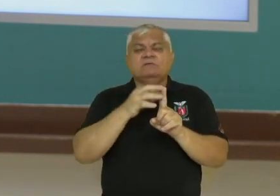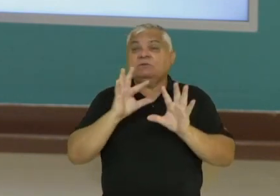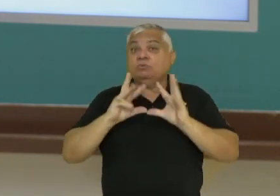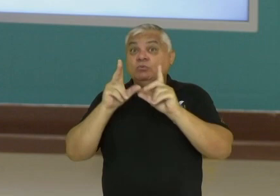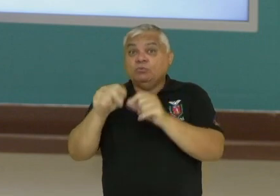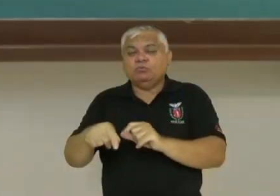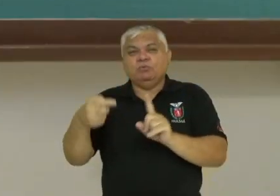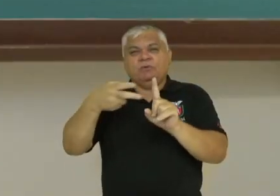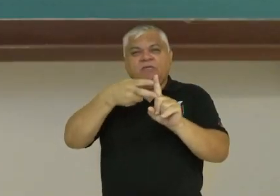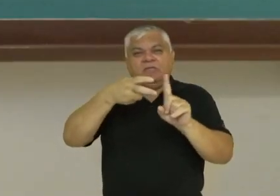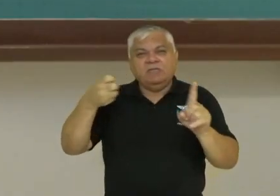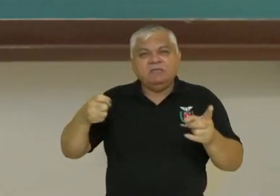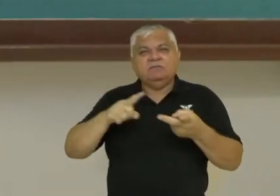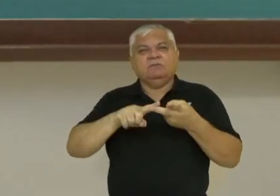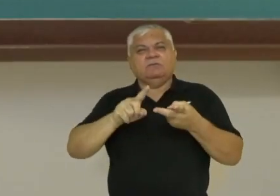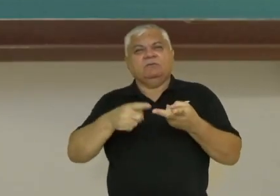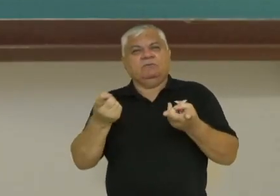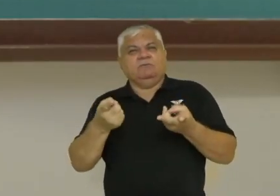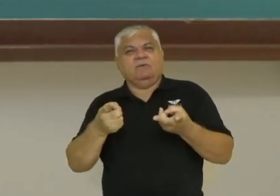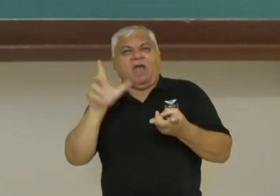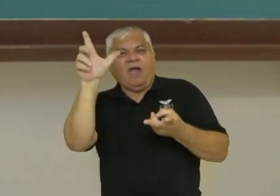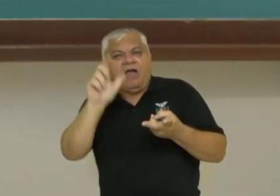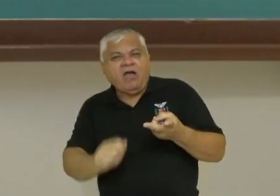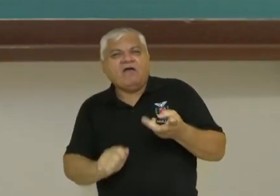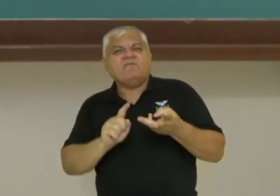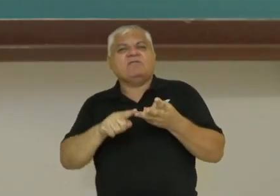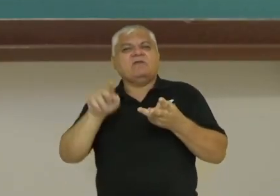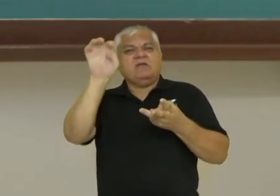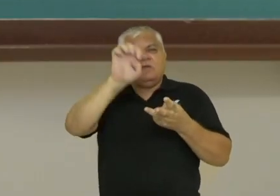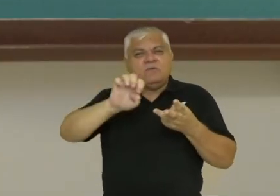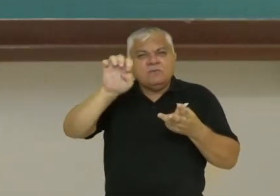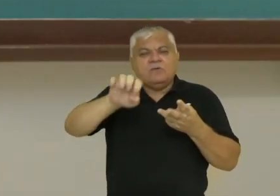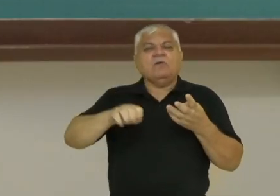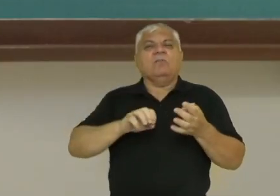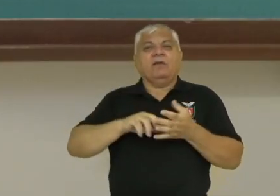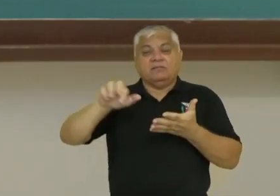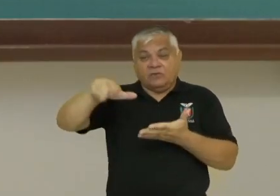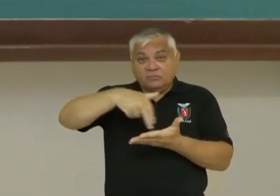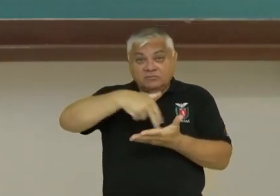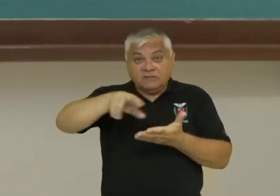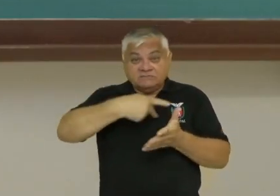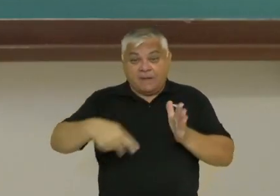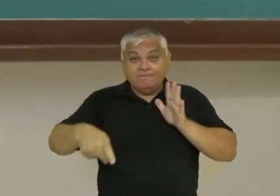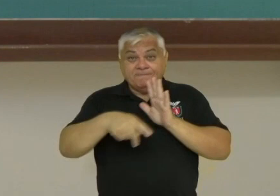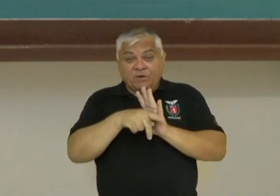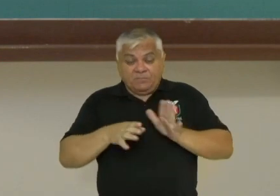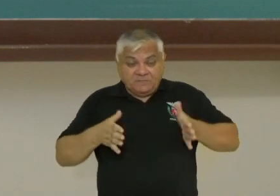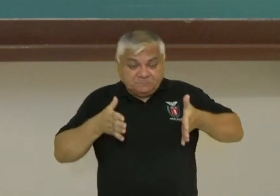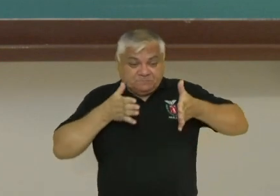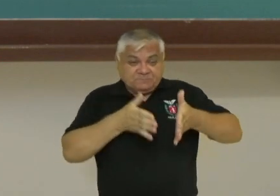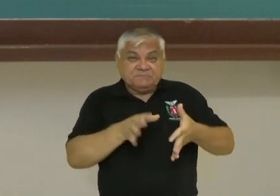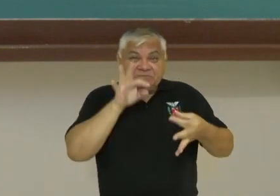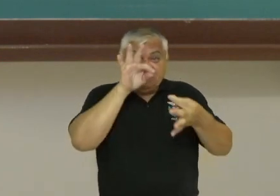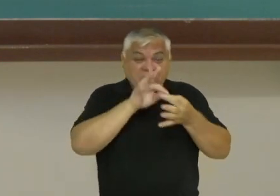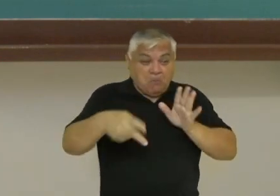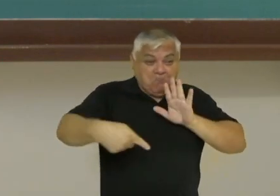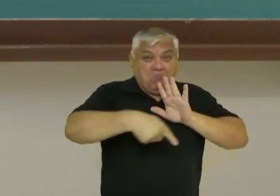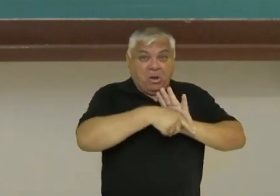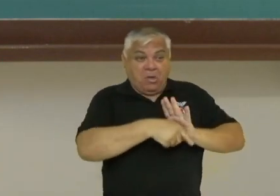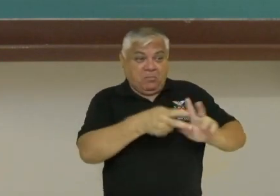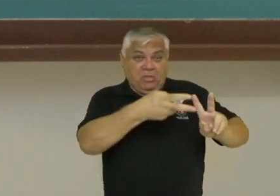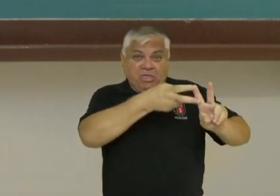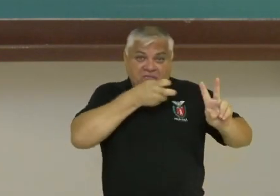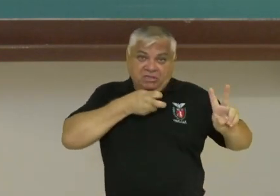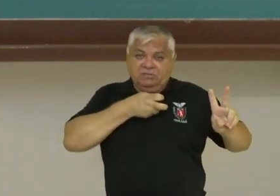esses povos. Algumas danças que nós temos aqui no Brasil, então elas não são uma dança específica indígena ou